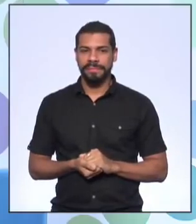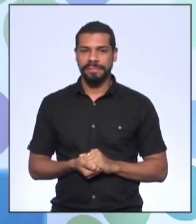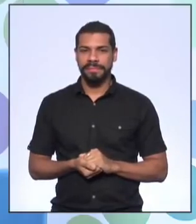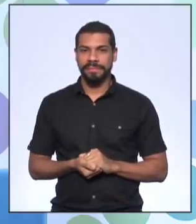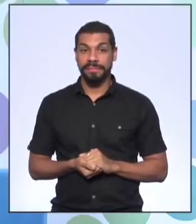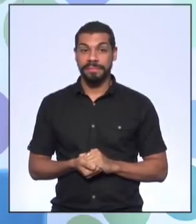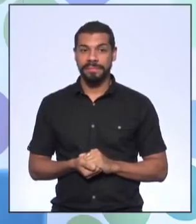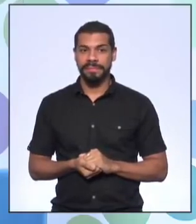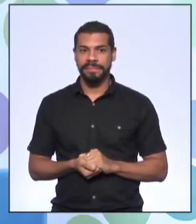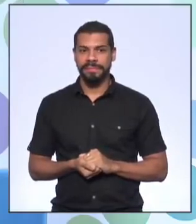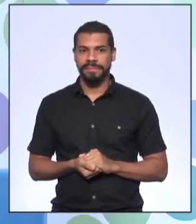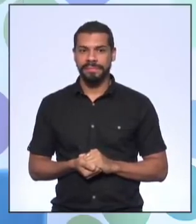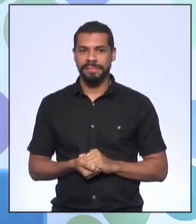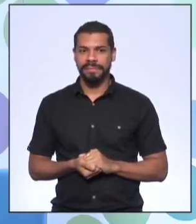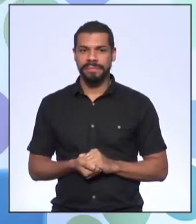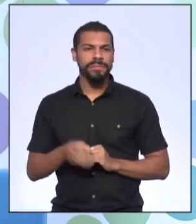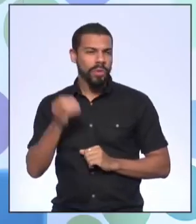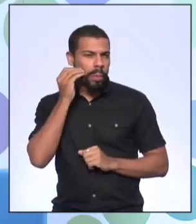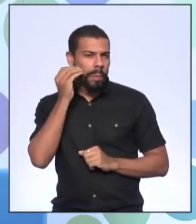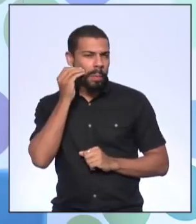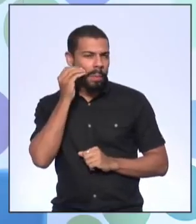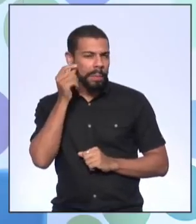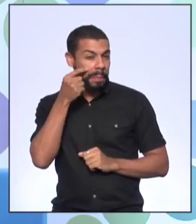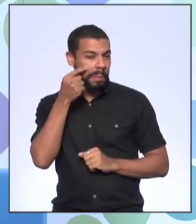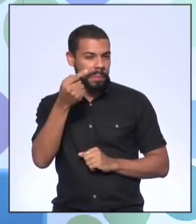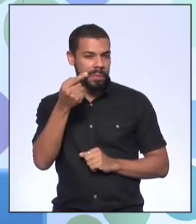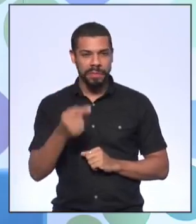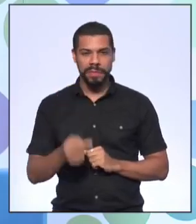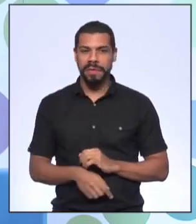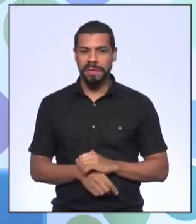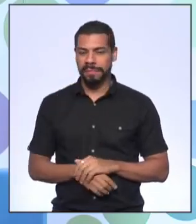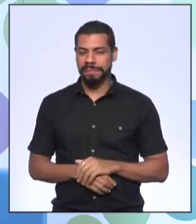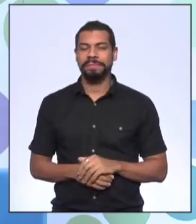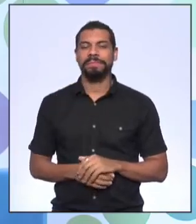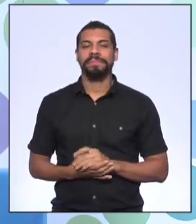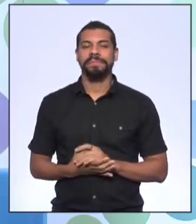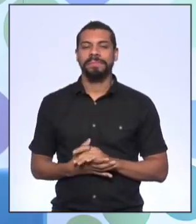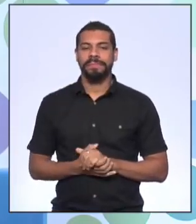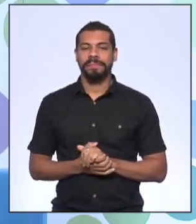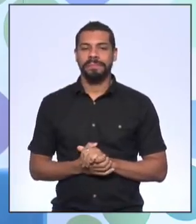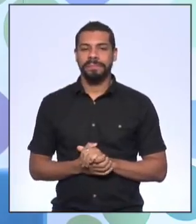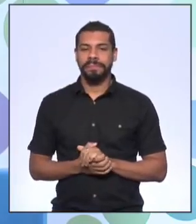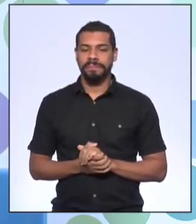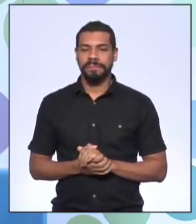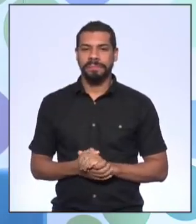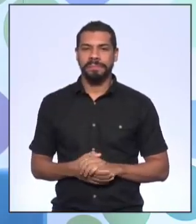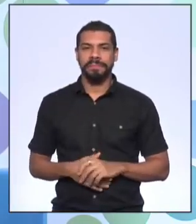ó. Tá enrolando muito. Deixa eu desenrolar aqui pra vocês. Vou colocar certinho aqui.